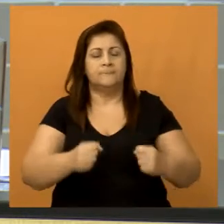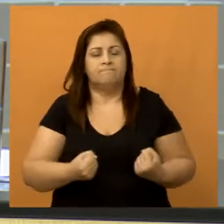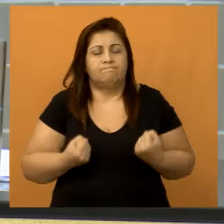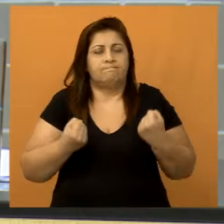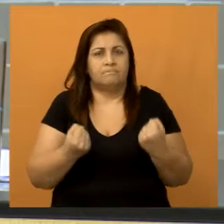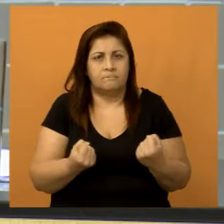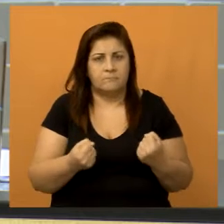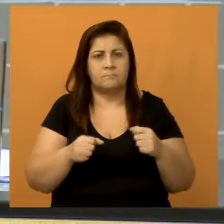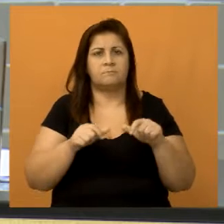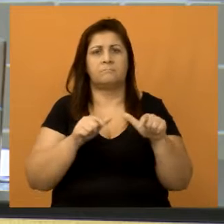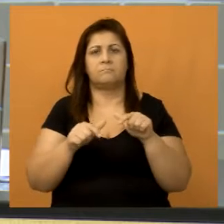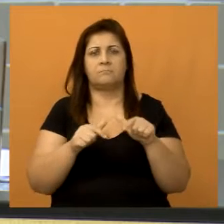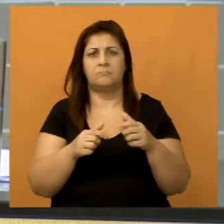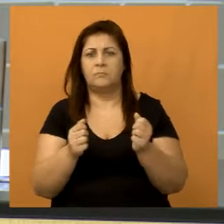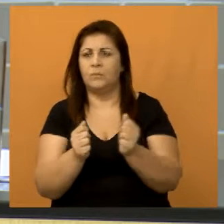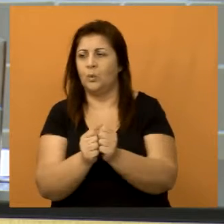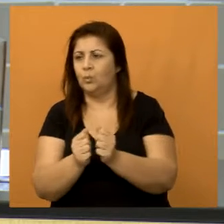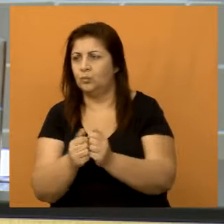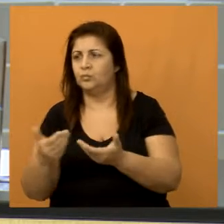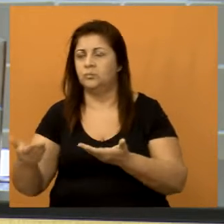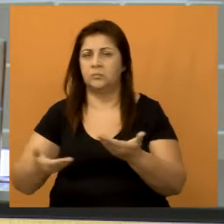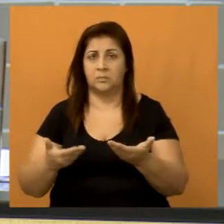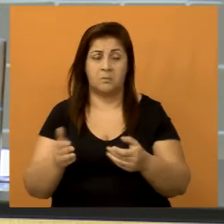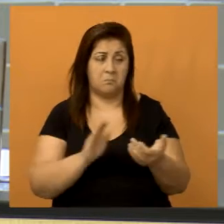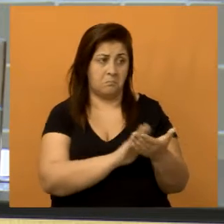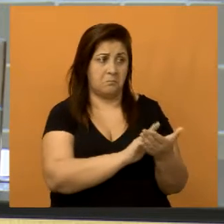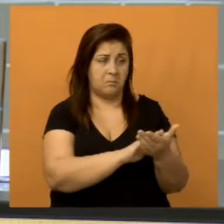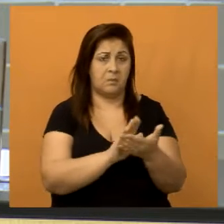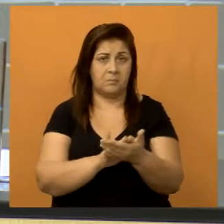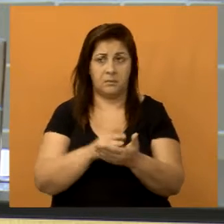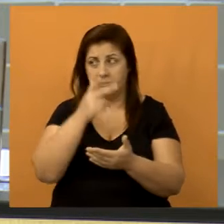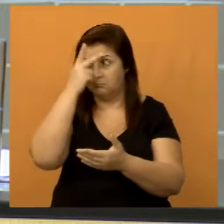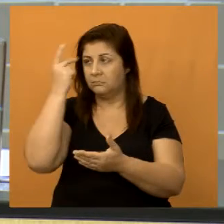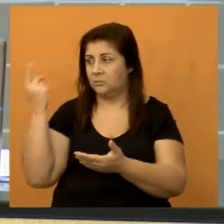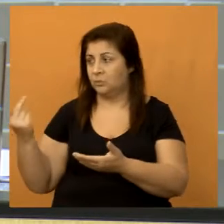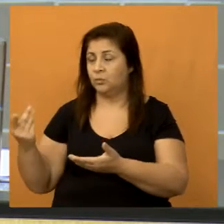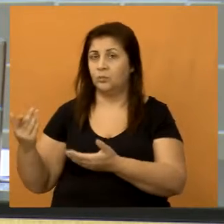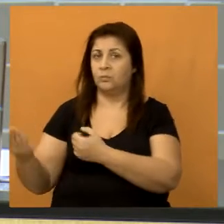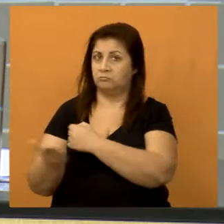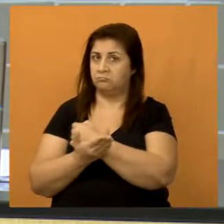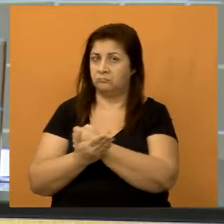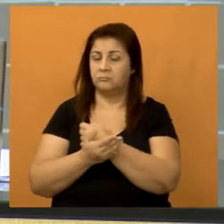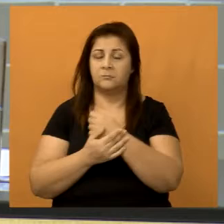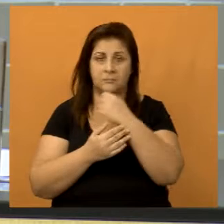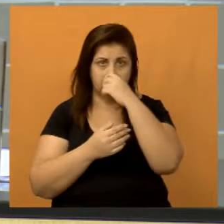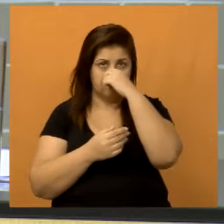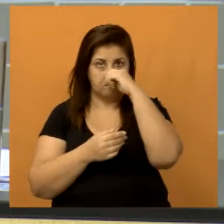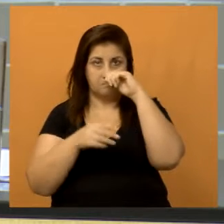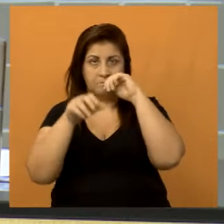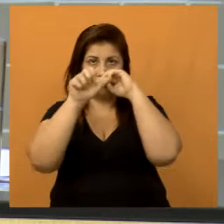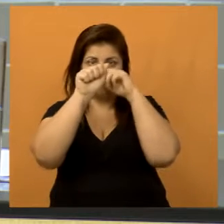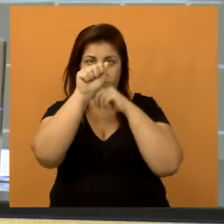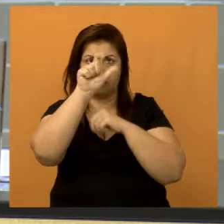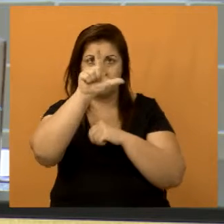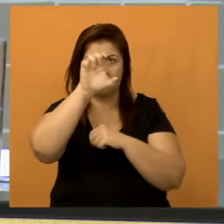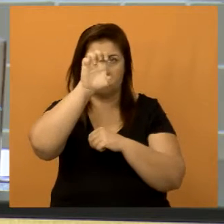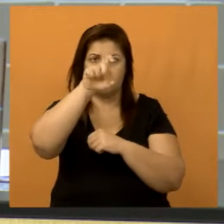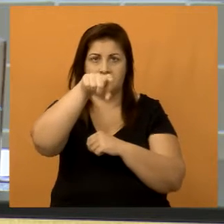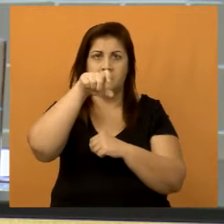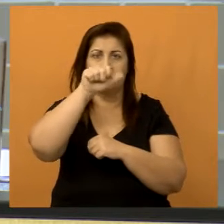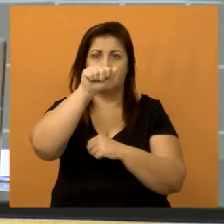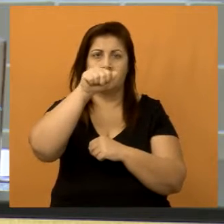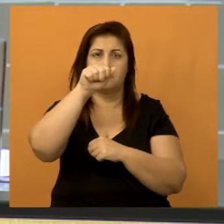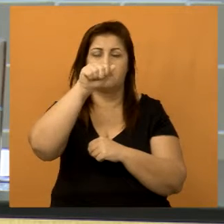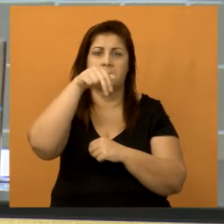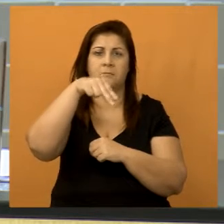muito junto aos nossos assessores. Quero parabenizar o trabalho dos nossos assessores, o Alexandre, que até então